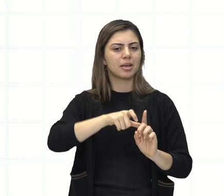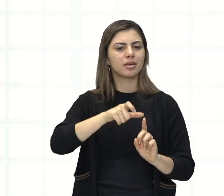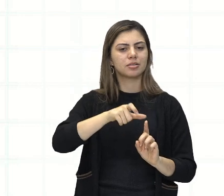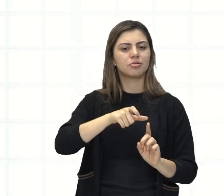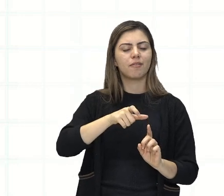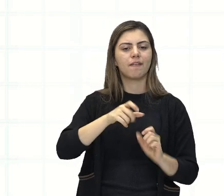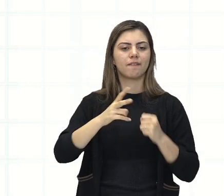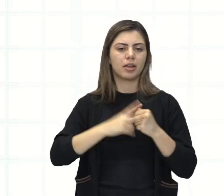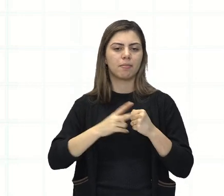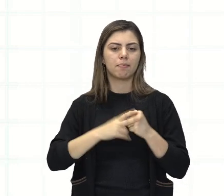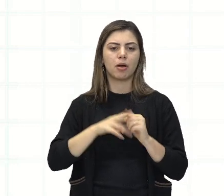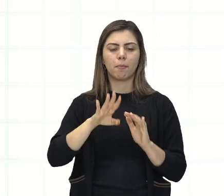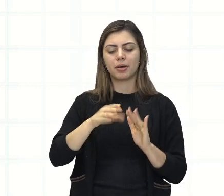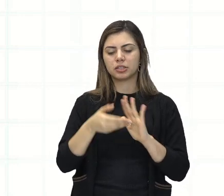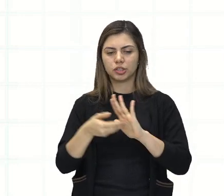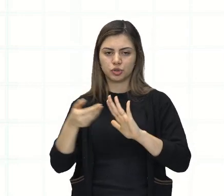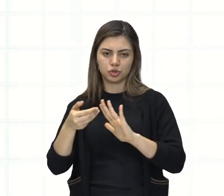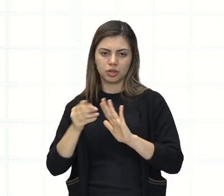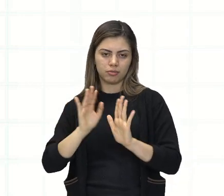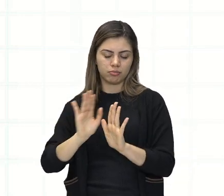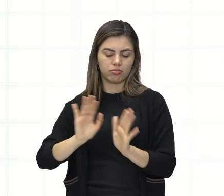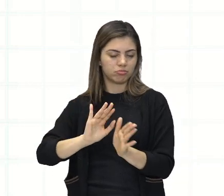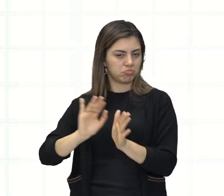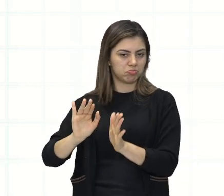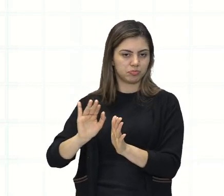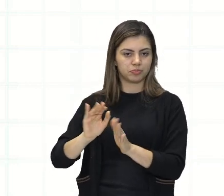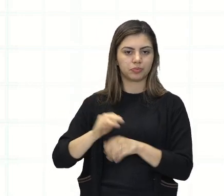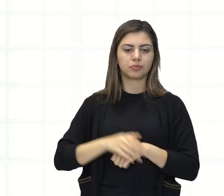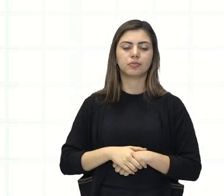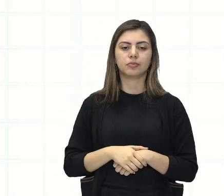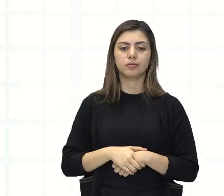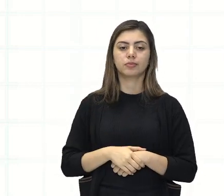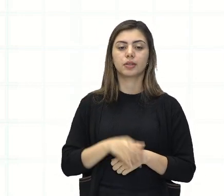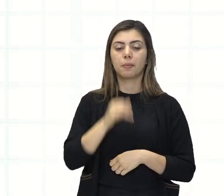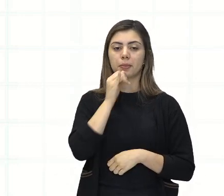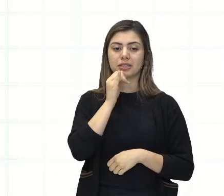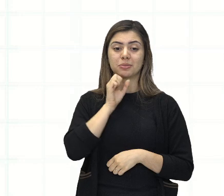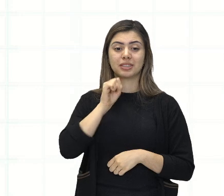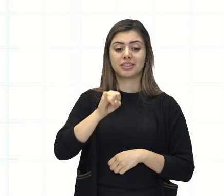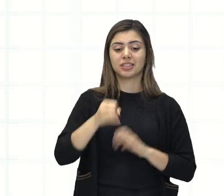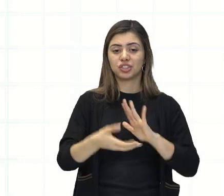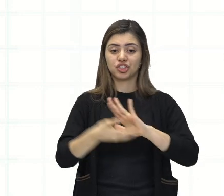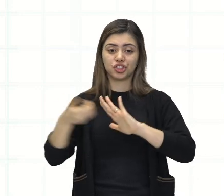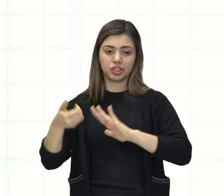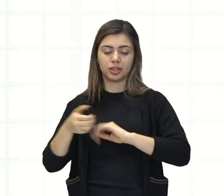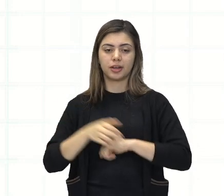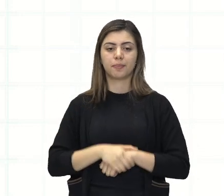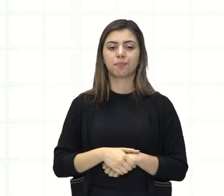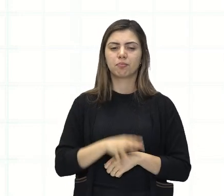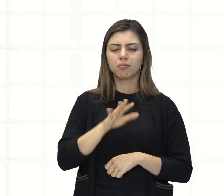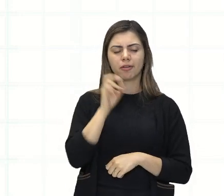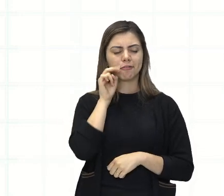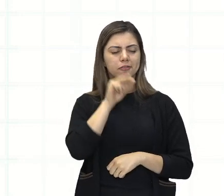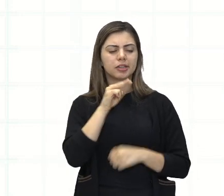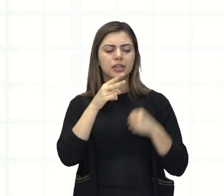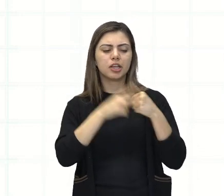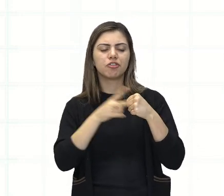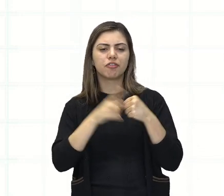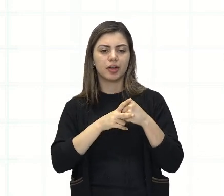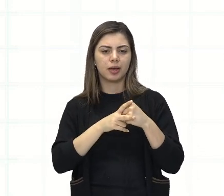eu esconder isso aqui por enquanto. Faz de conta que vocês não estão vendo isso aqui, ok? Muito bem. Olha para o verbo.